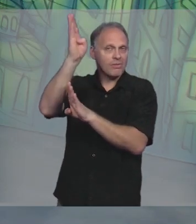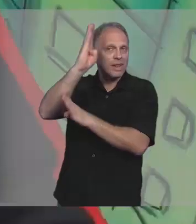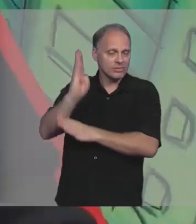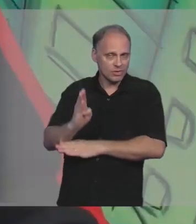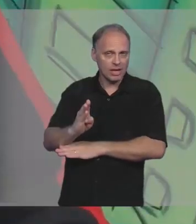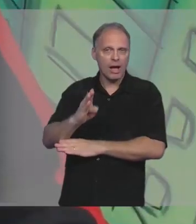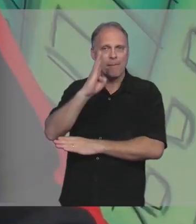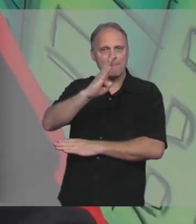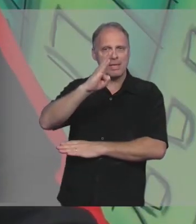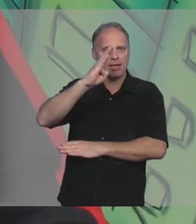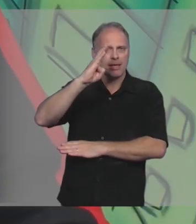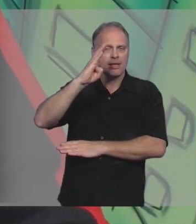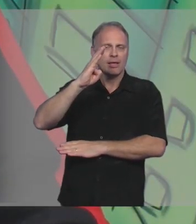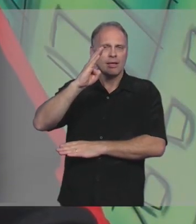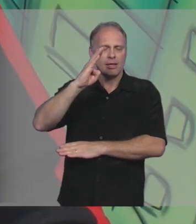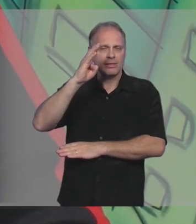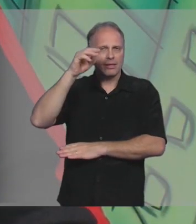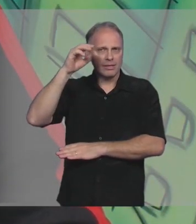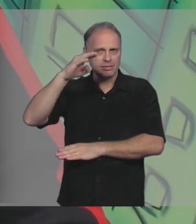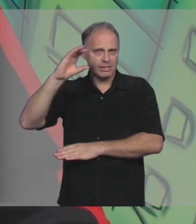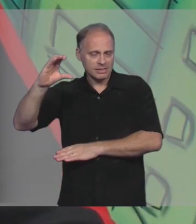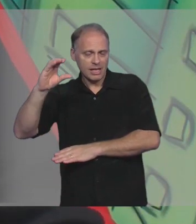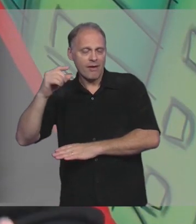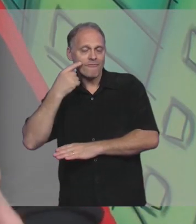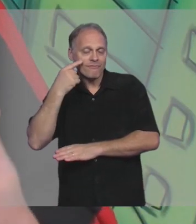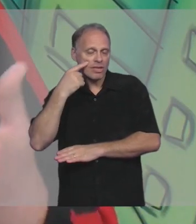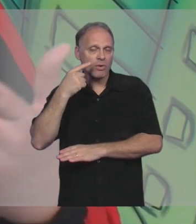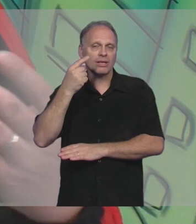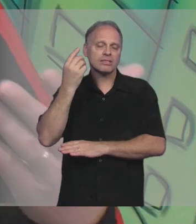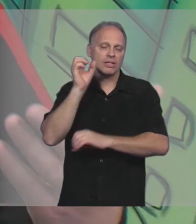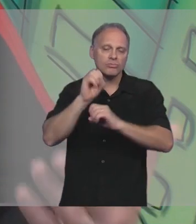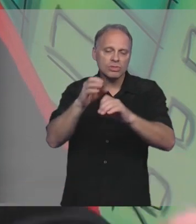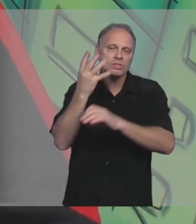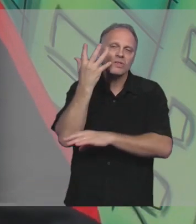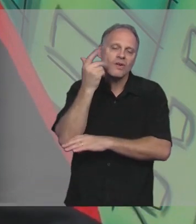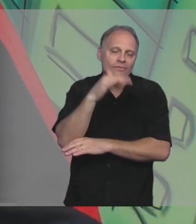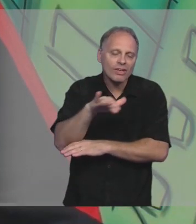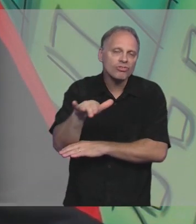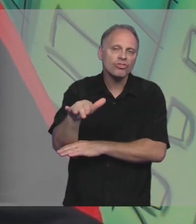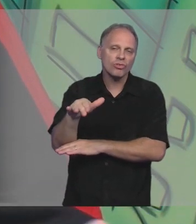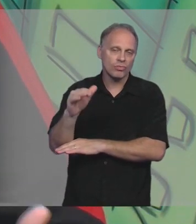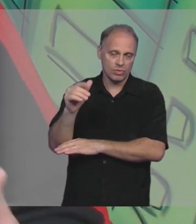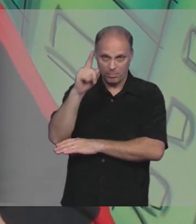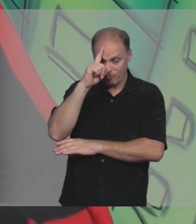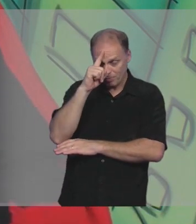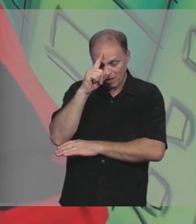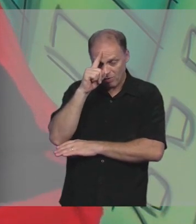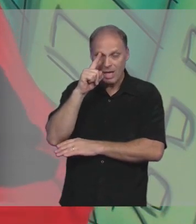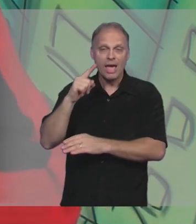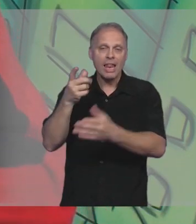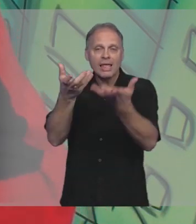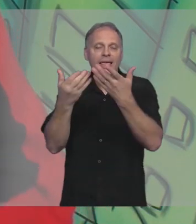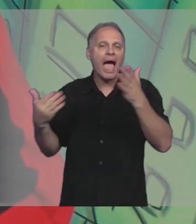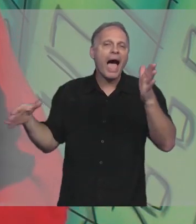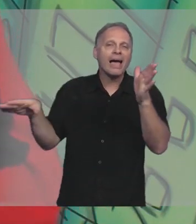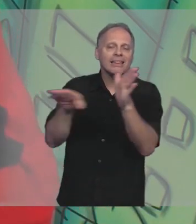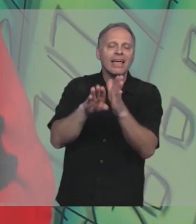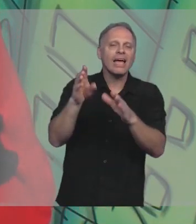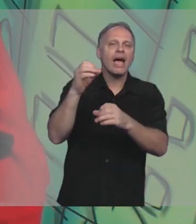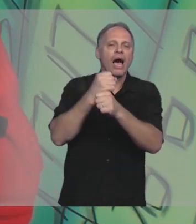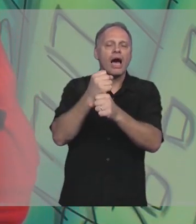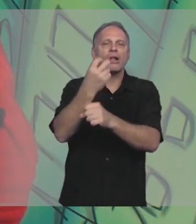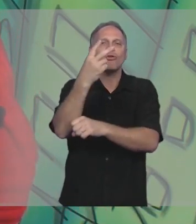BNCC para o ensino fundamental e infantil, ele prevê a implementação até 2020. Ou seja, nós teríamos 3 anos,